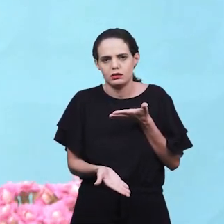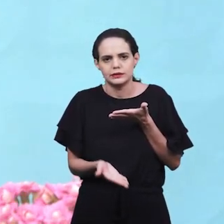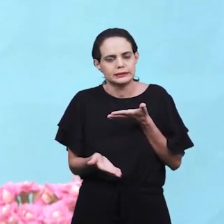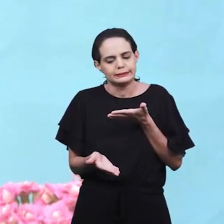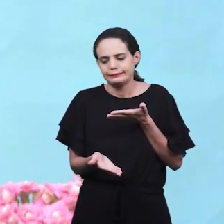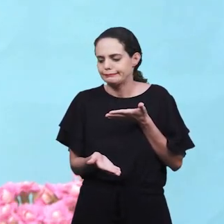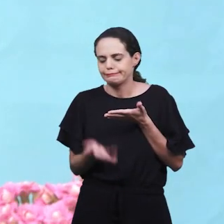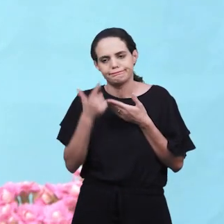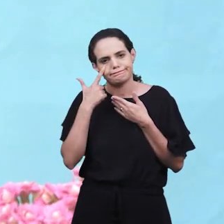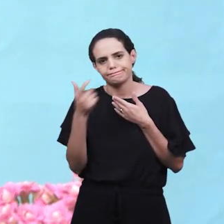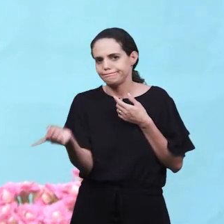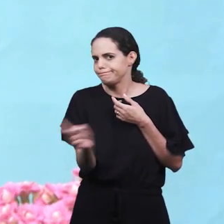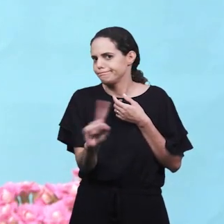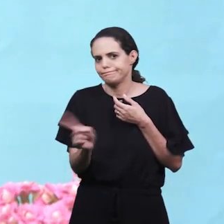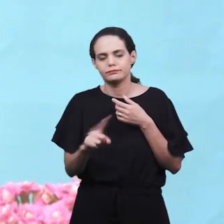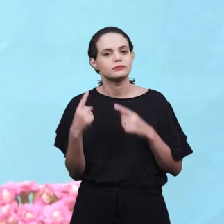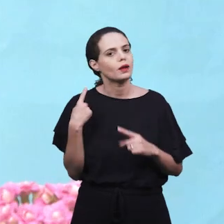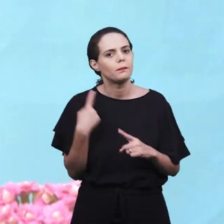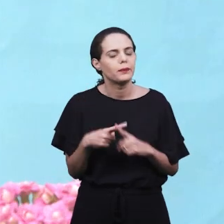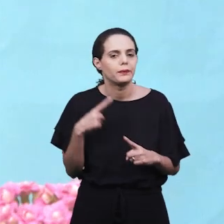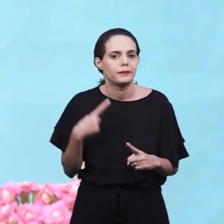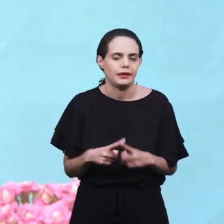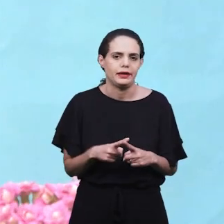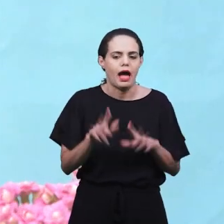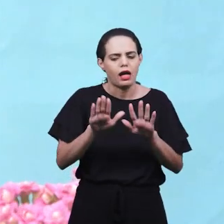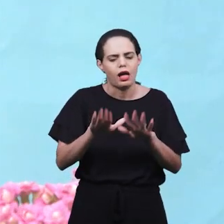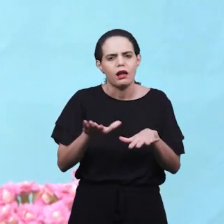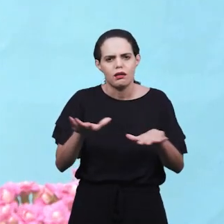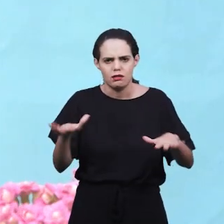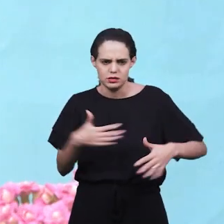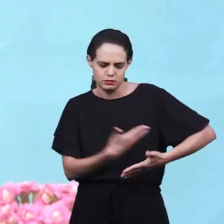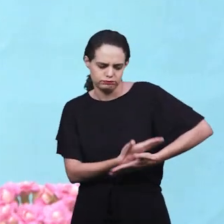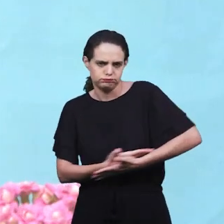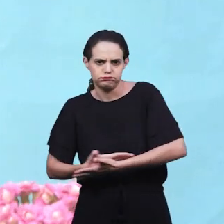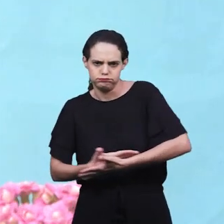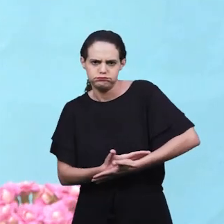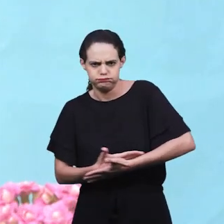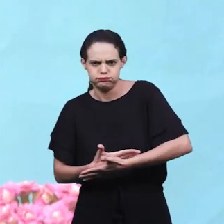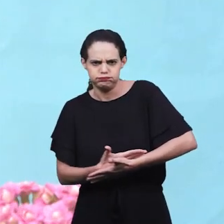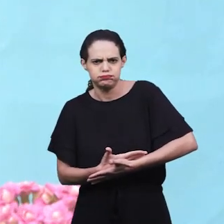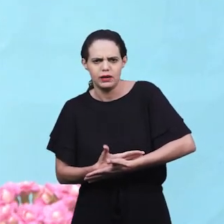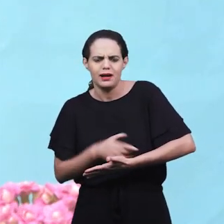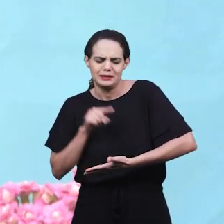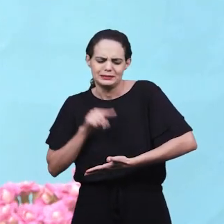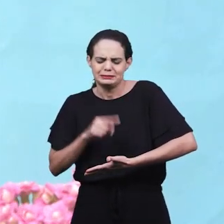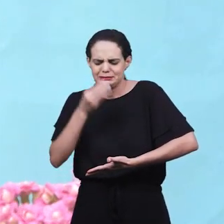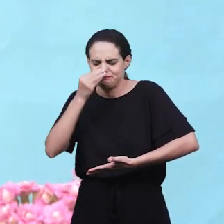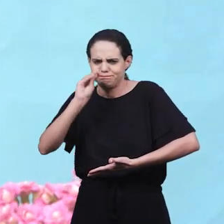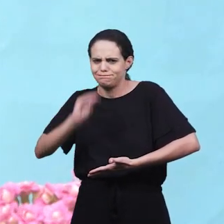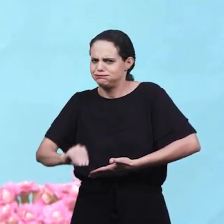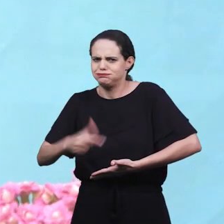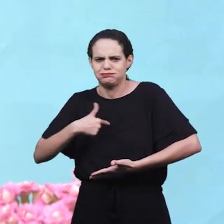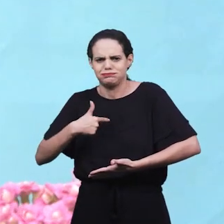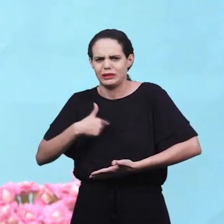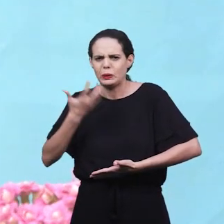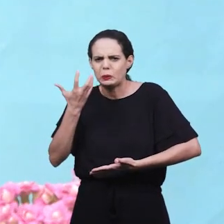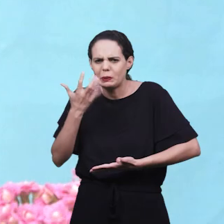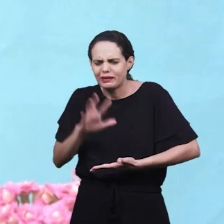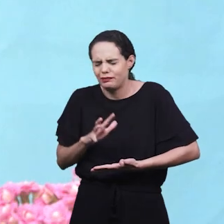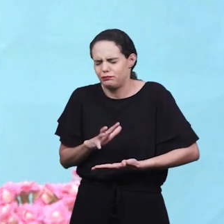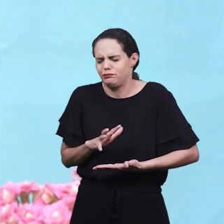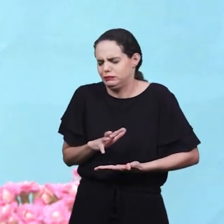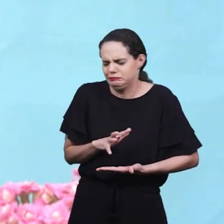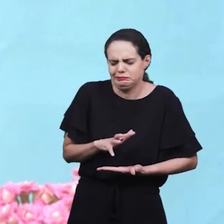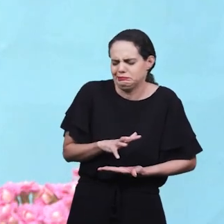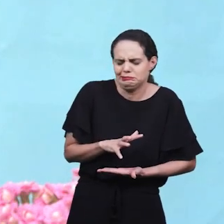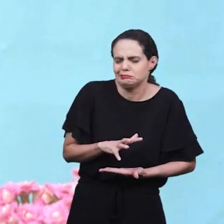essa introdução alimentar, porque a criança pode rejeitar e levando à diminuição das calorias ingeridas e favorecendo assim